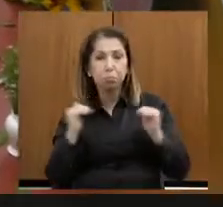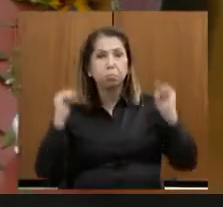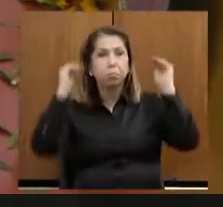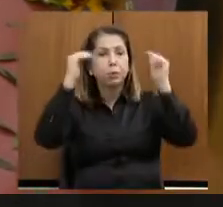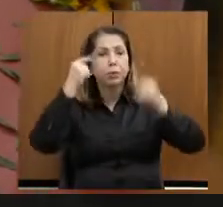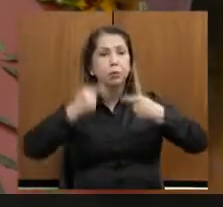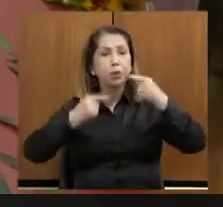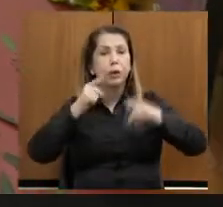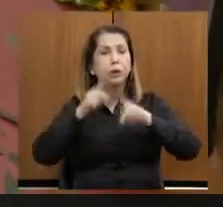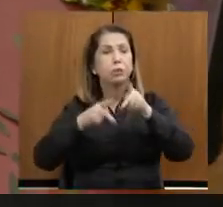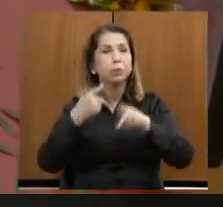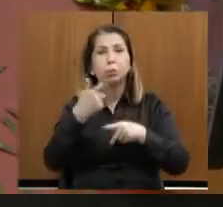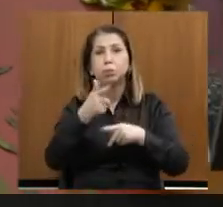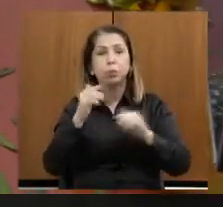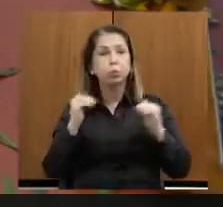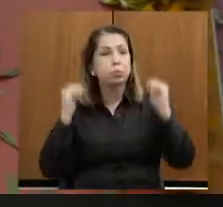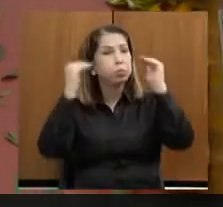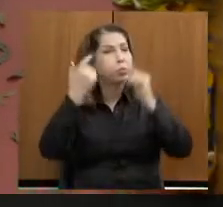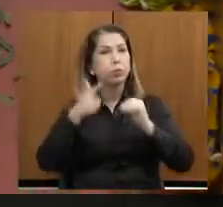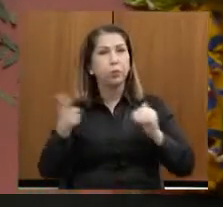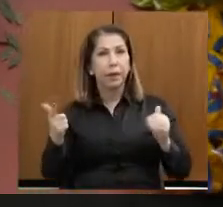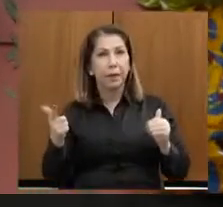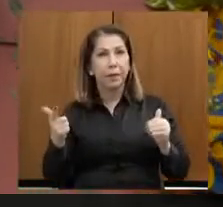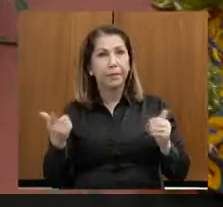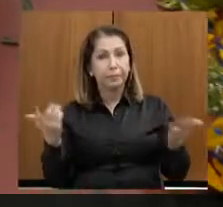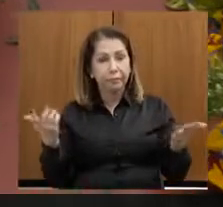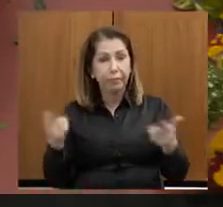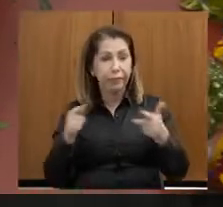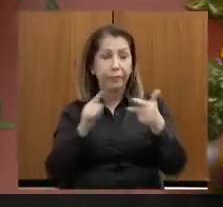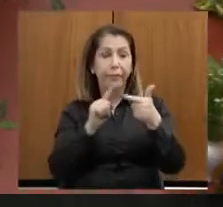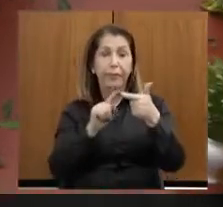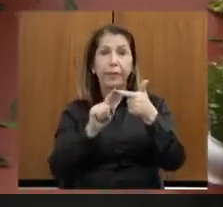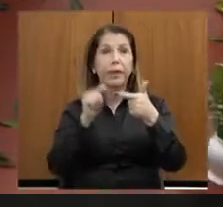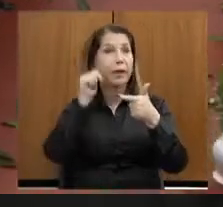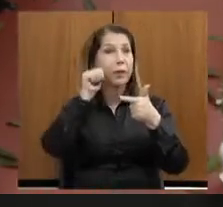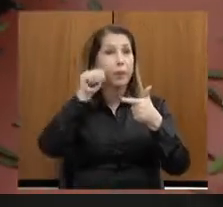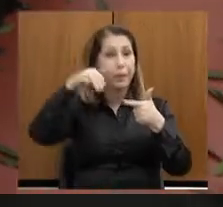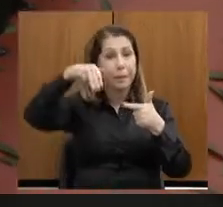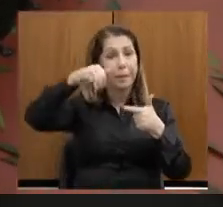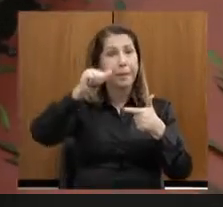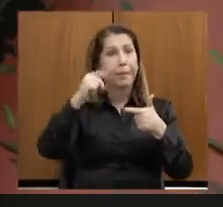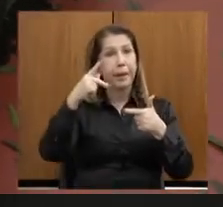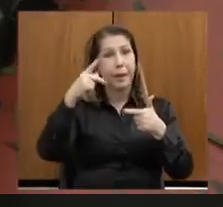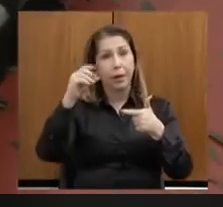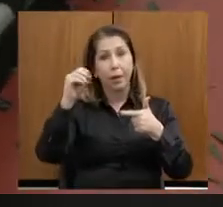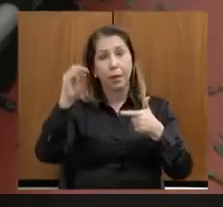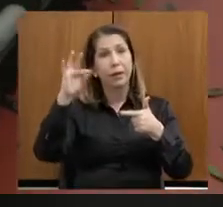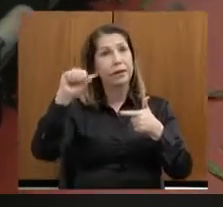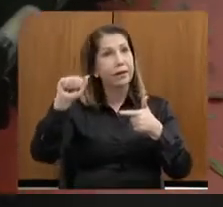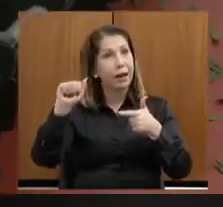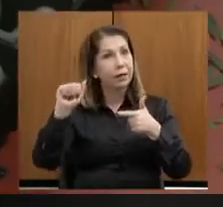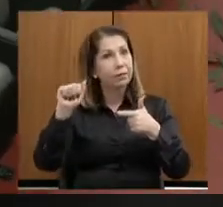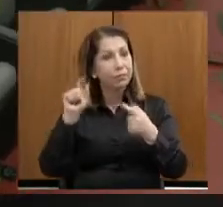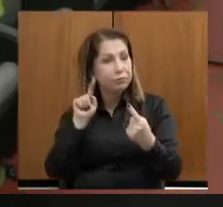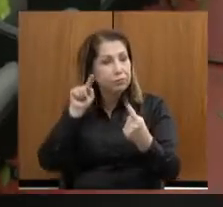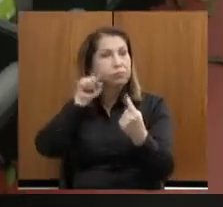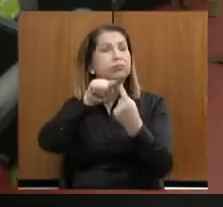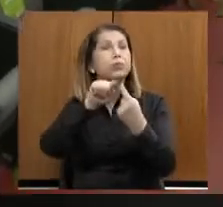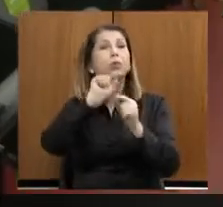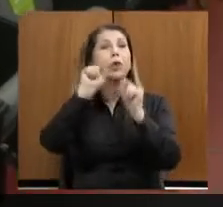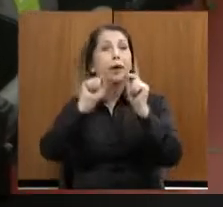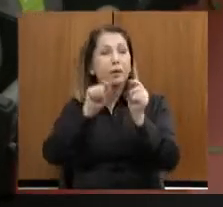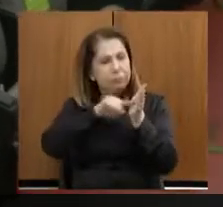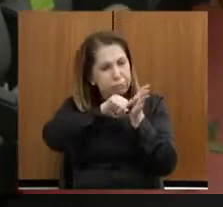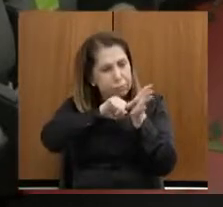porque assim que funciona uma cota trouxe ele de forma muito objetiva precisamos diagnóstico